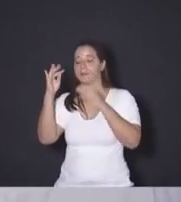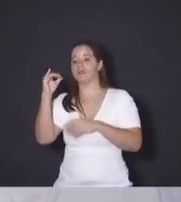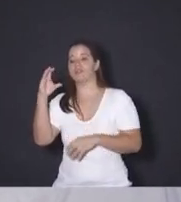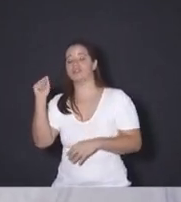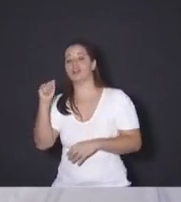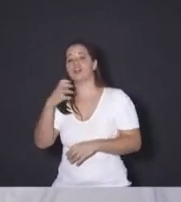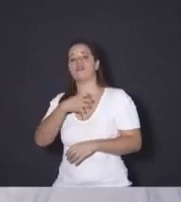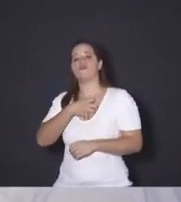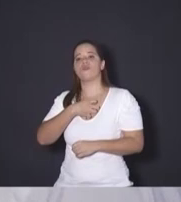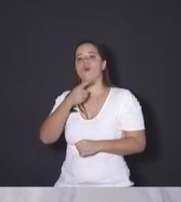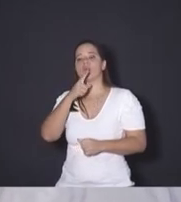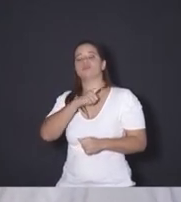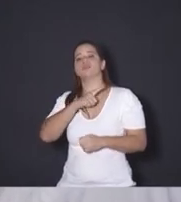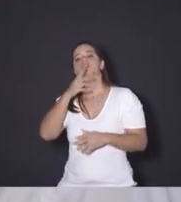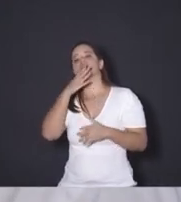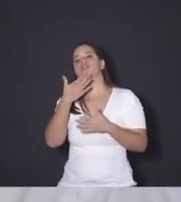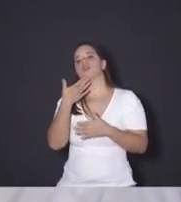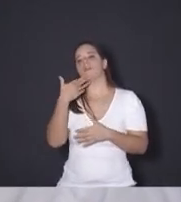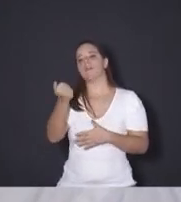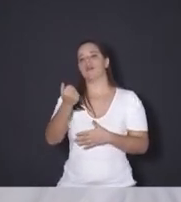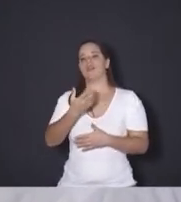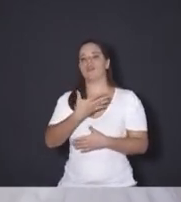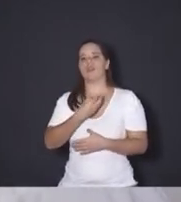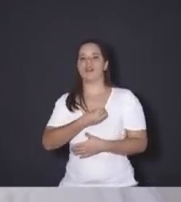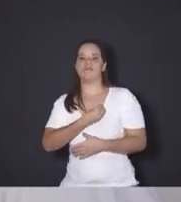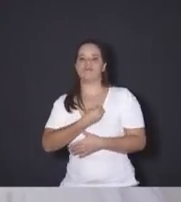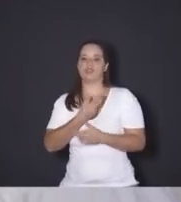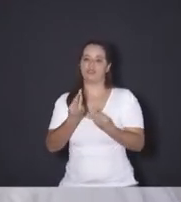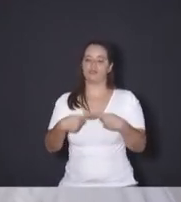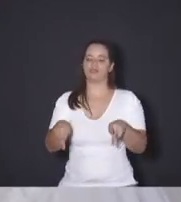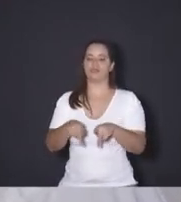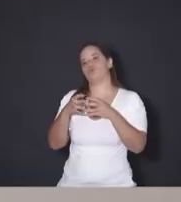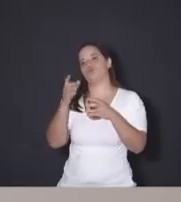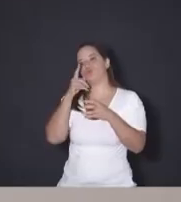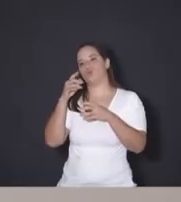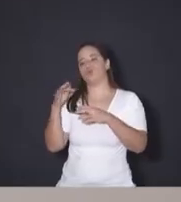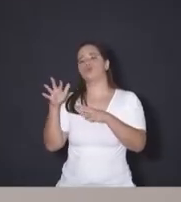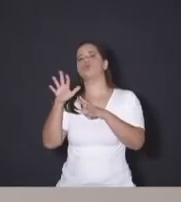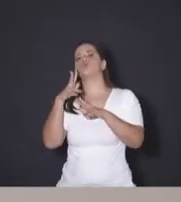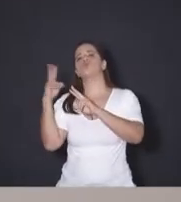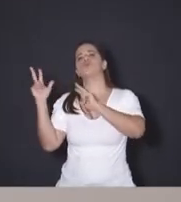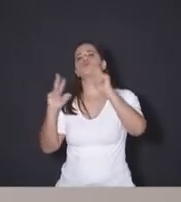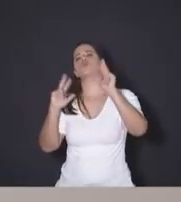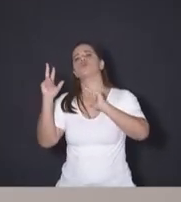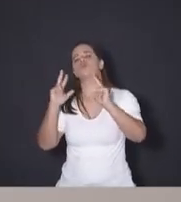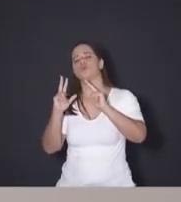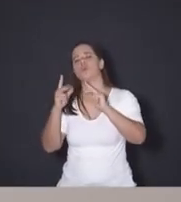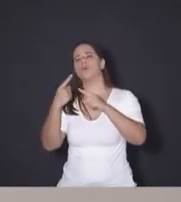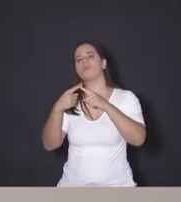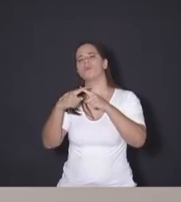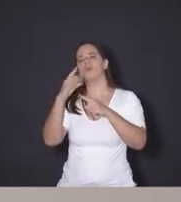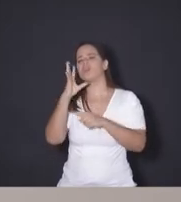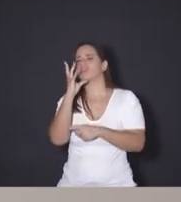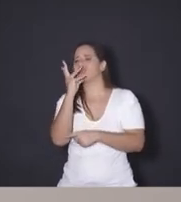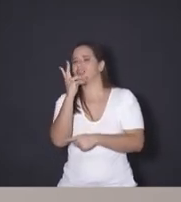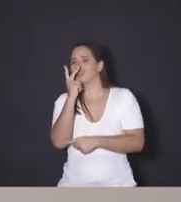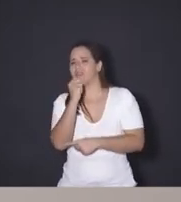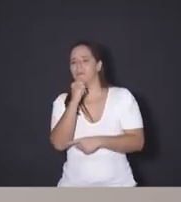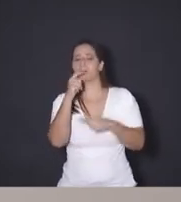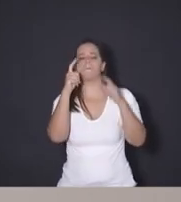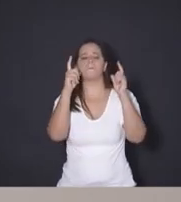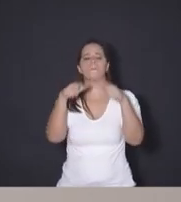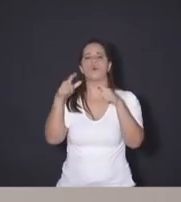é de melhorar a vida da gente do povo porque assim se demora tanto a dar